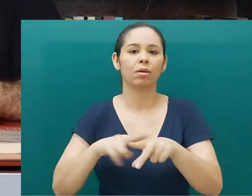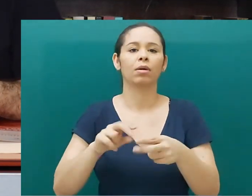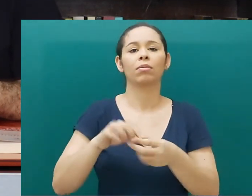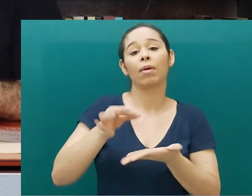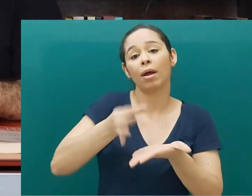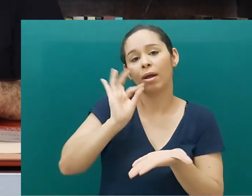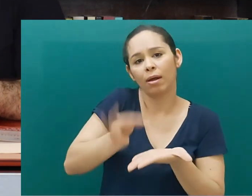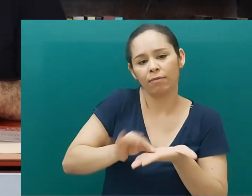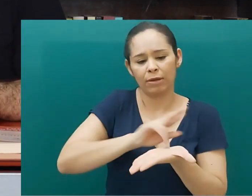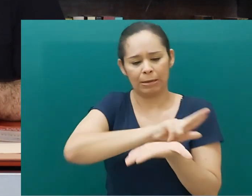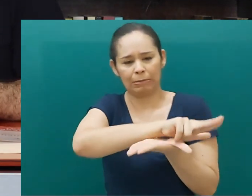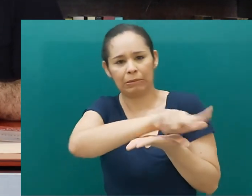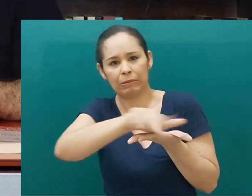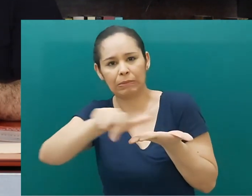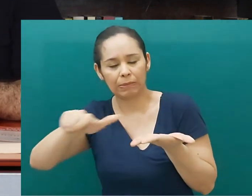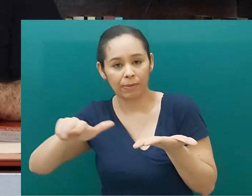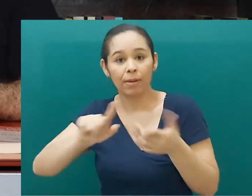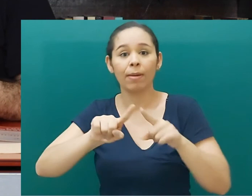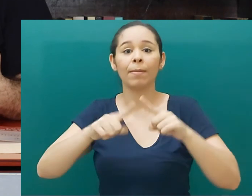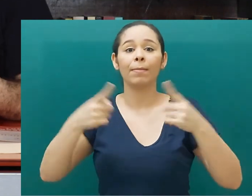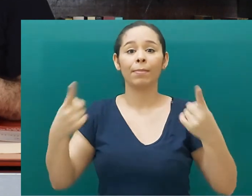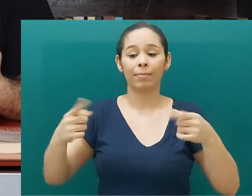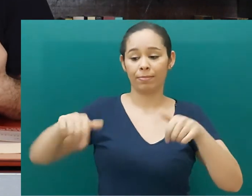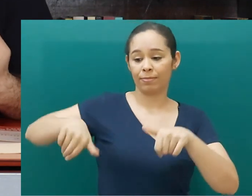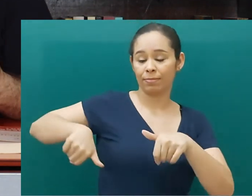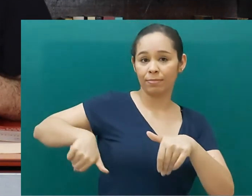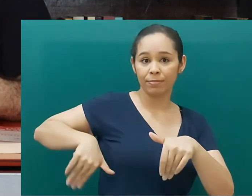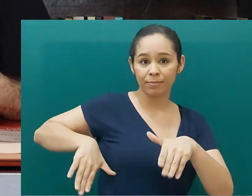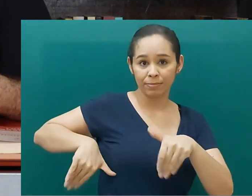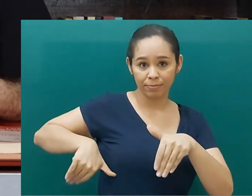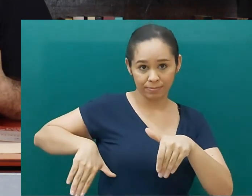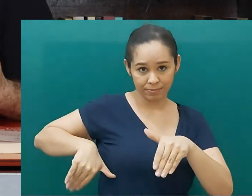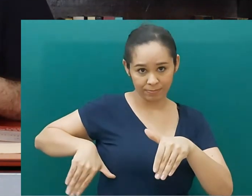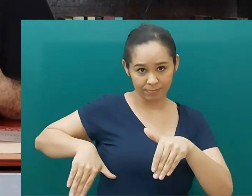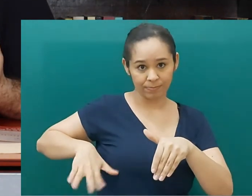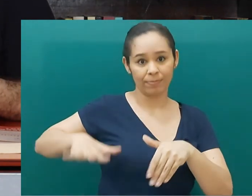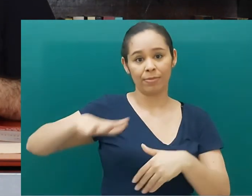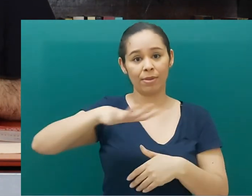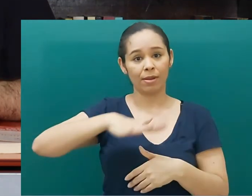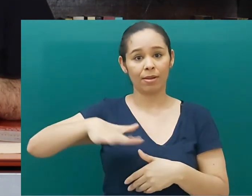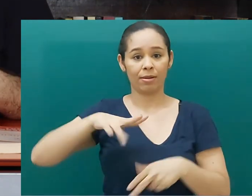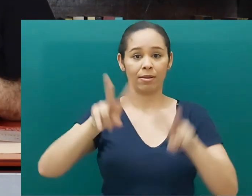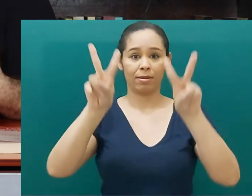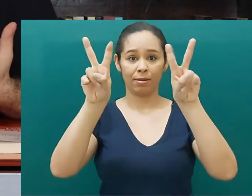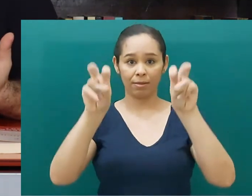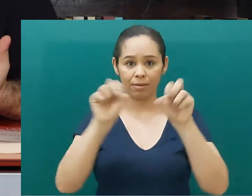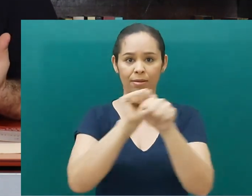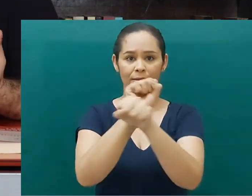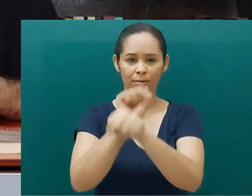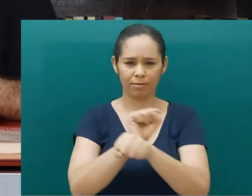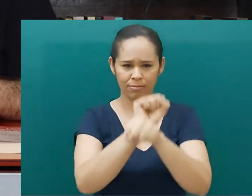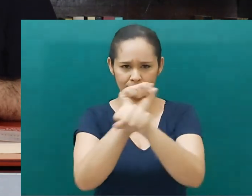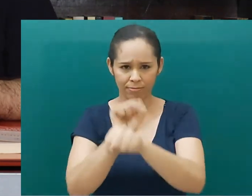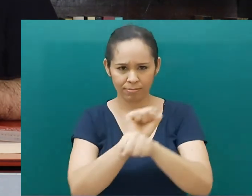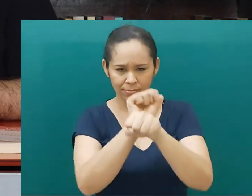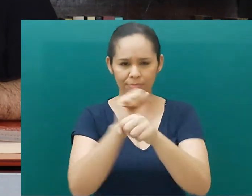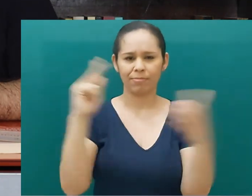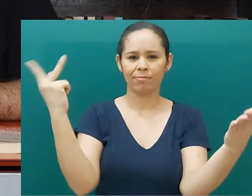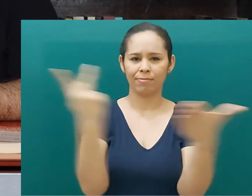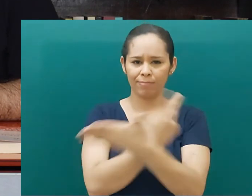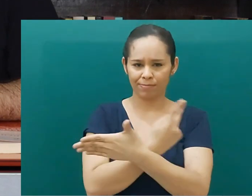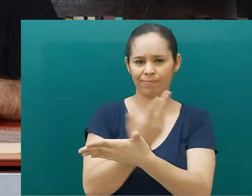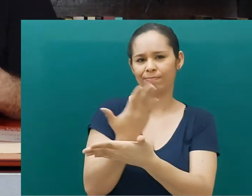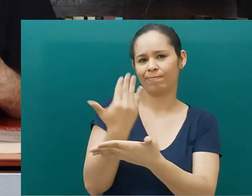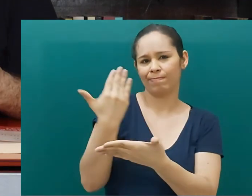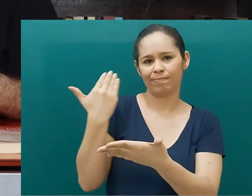temperos. A Guiana Francesa, com relação à escravidão, né, ou ao escravismo que